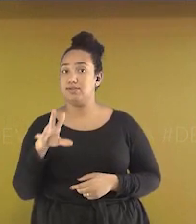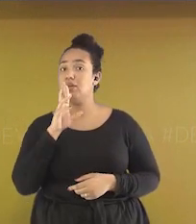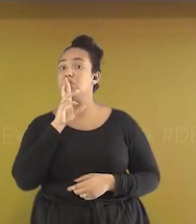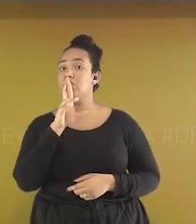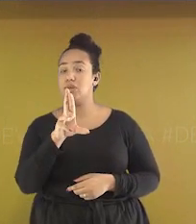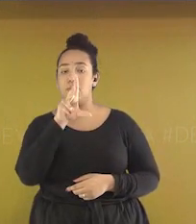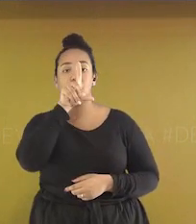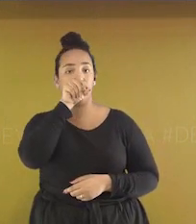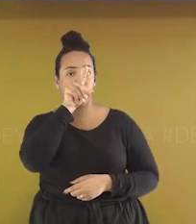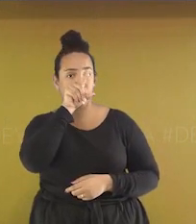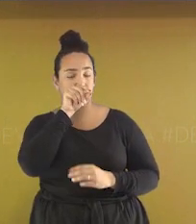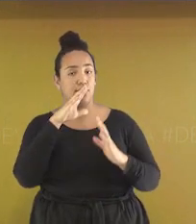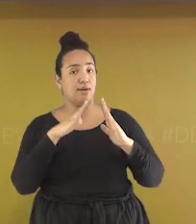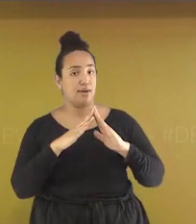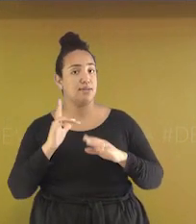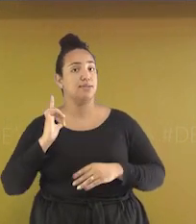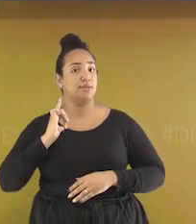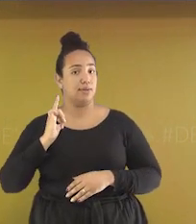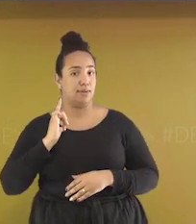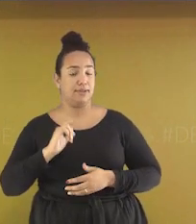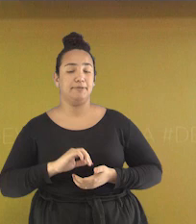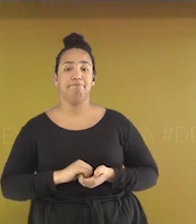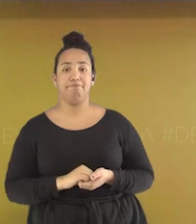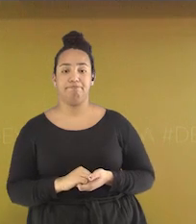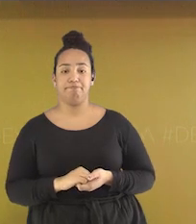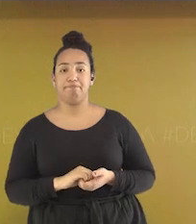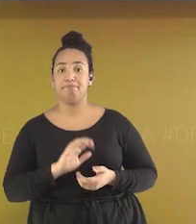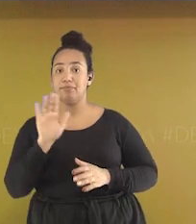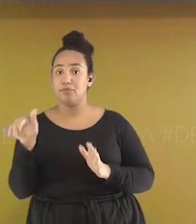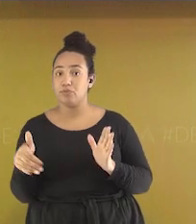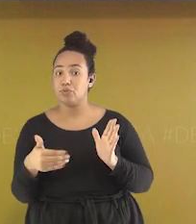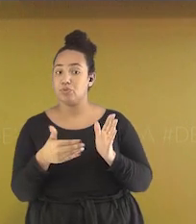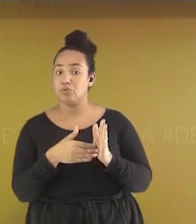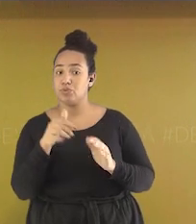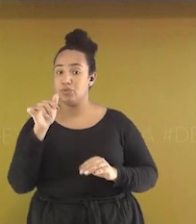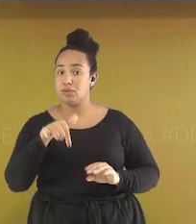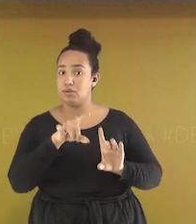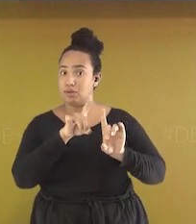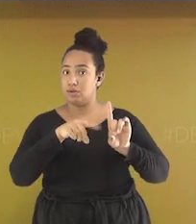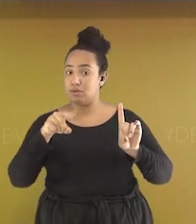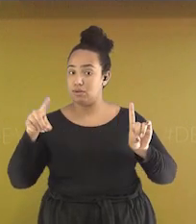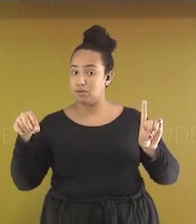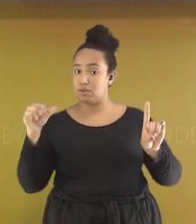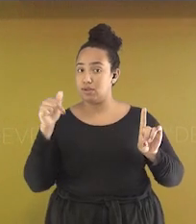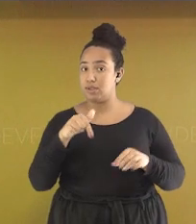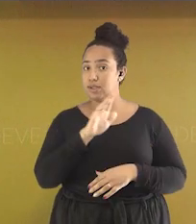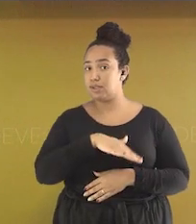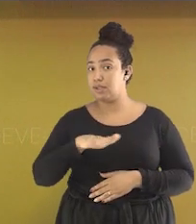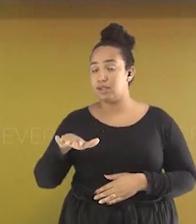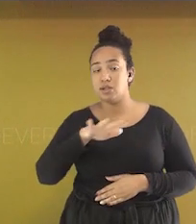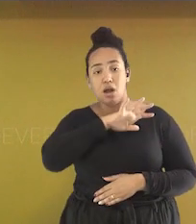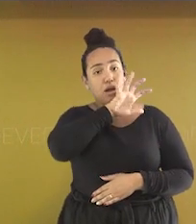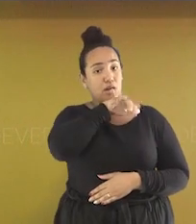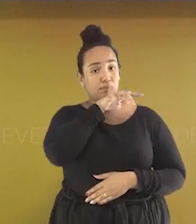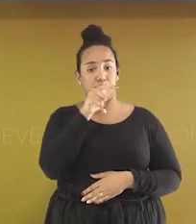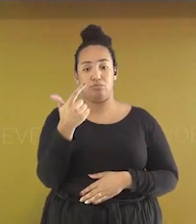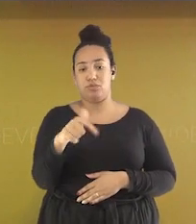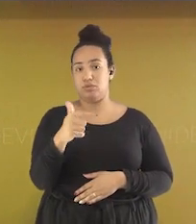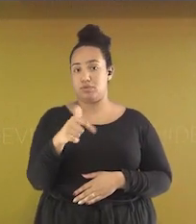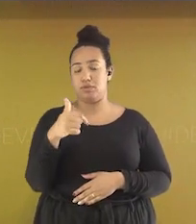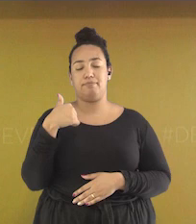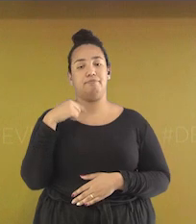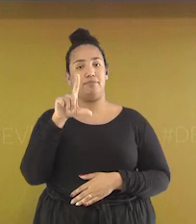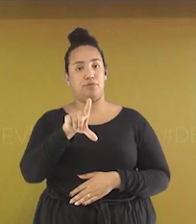crianças disseram que têm pássaros em casa. E, por fim, vamos colocar no gráfico as crianças que não têm